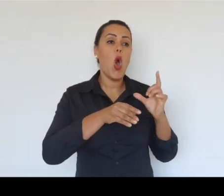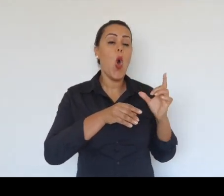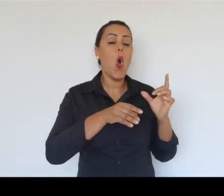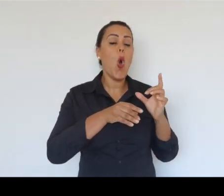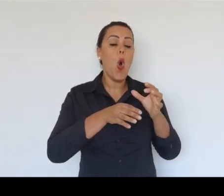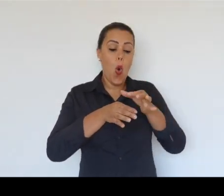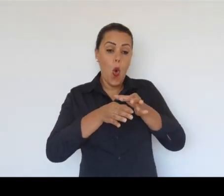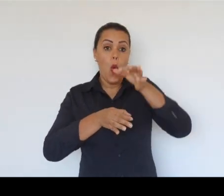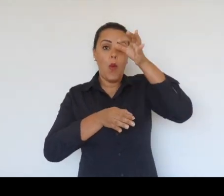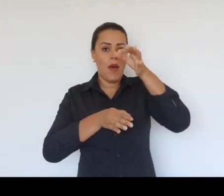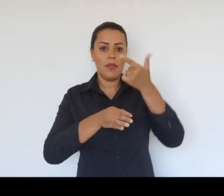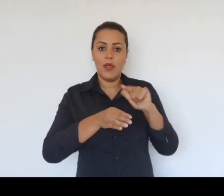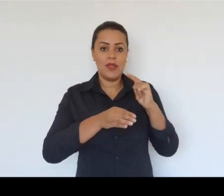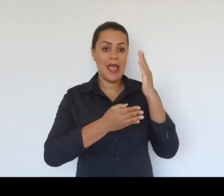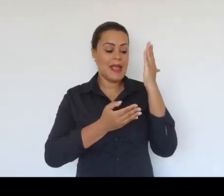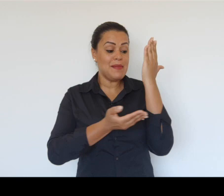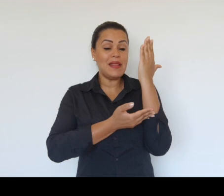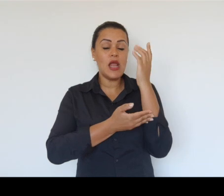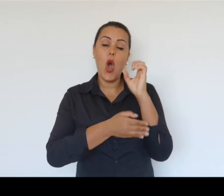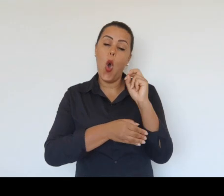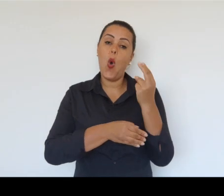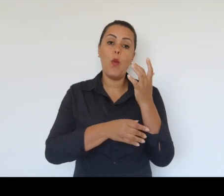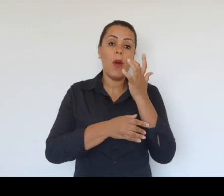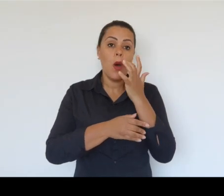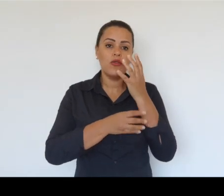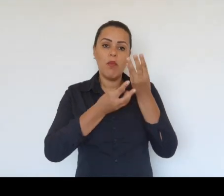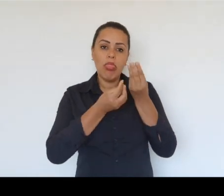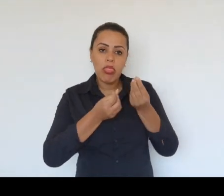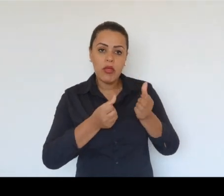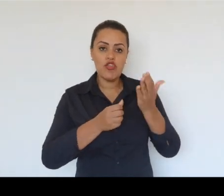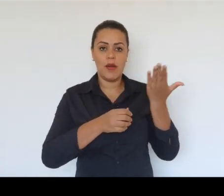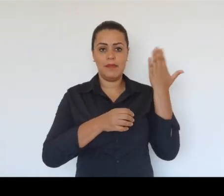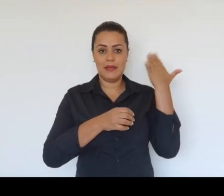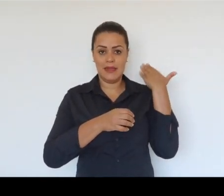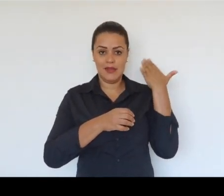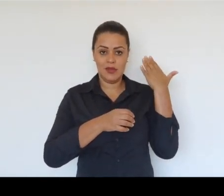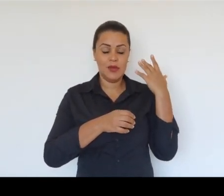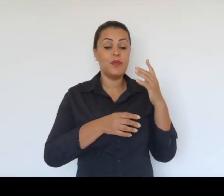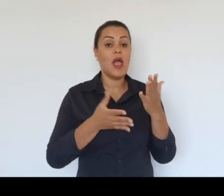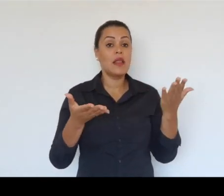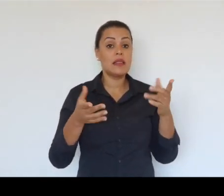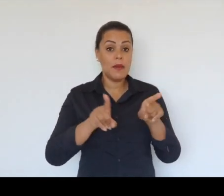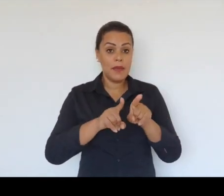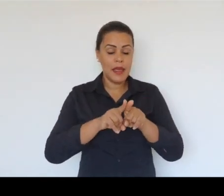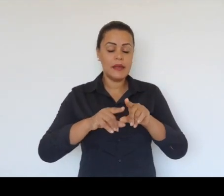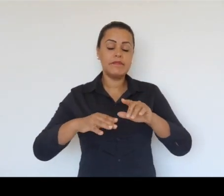o cabo possivelmente era de madeira ou de osso e se deteriorou. A gente encontra